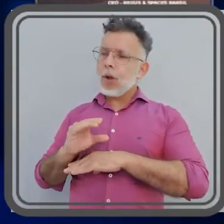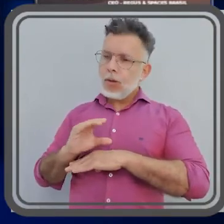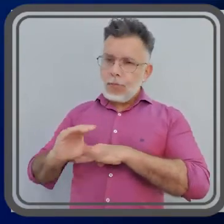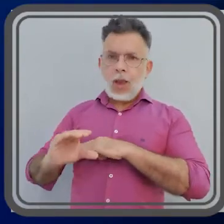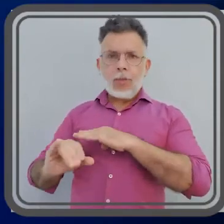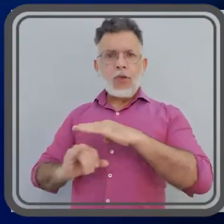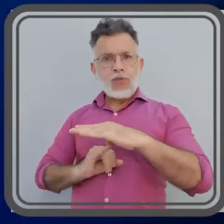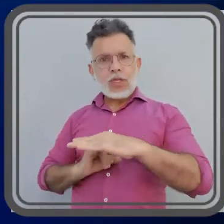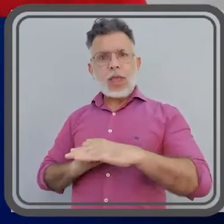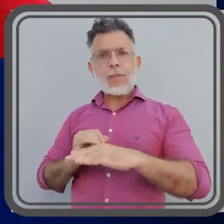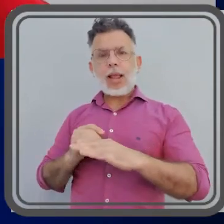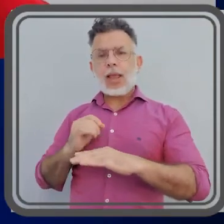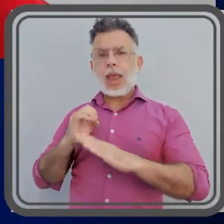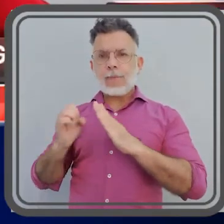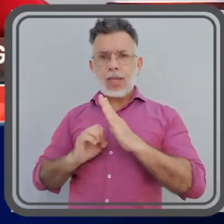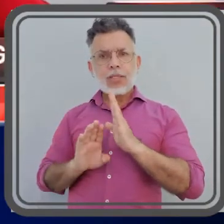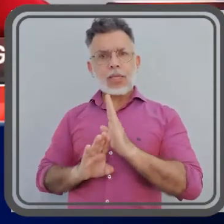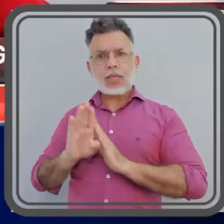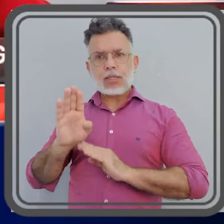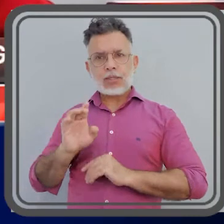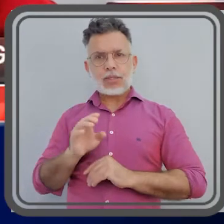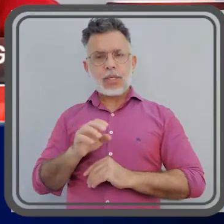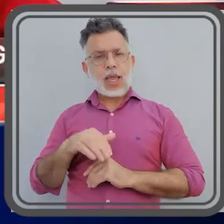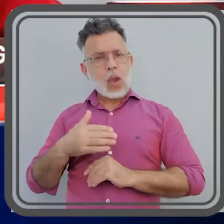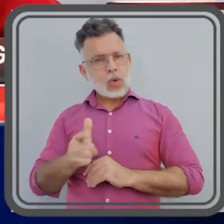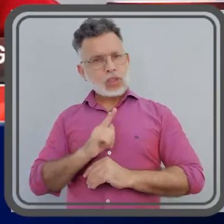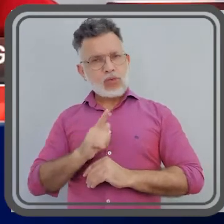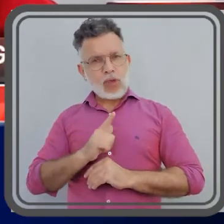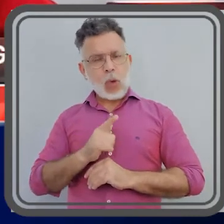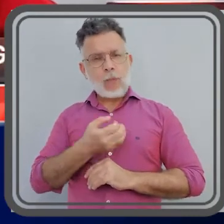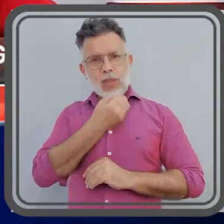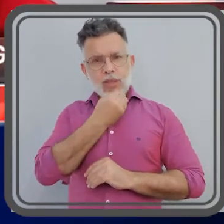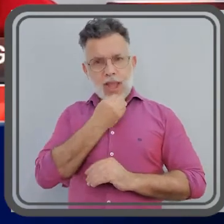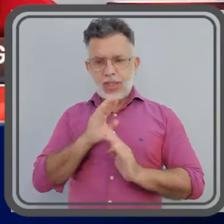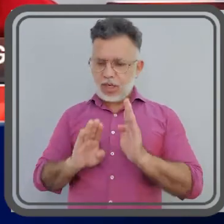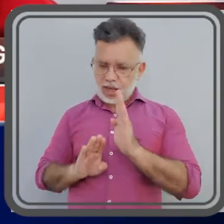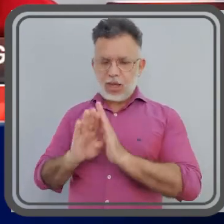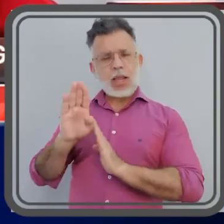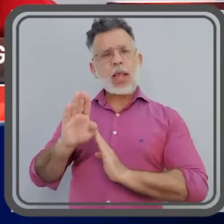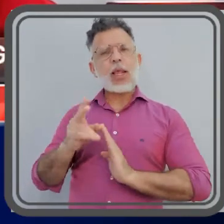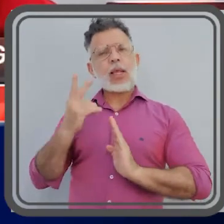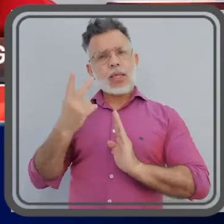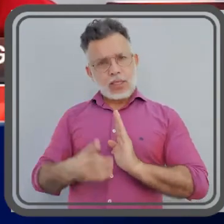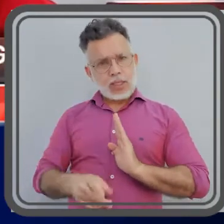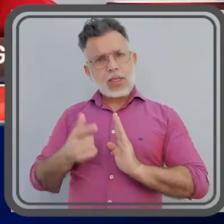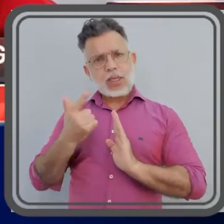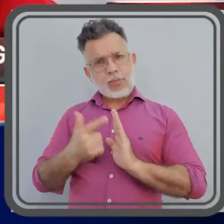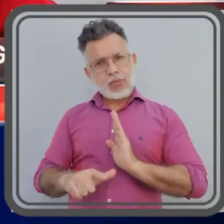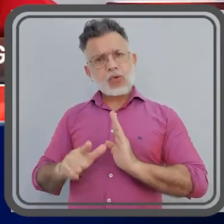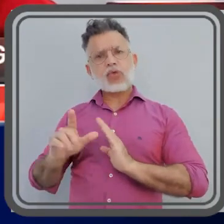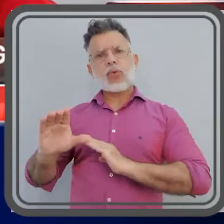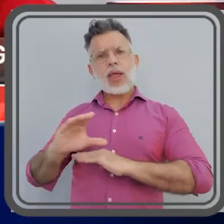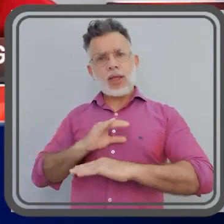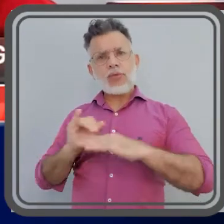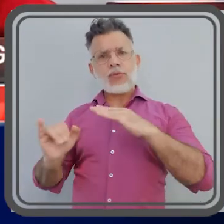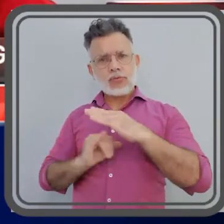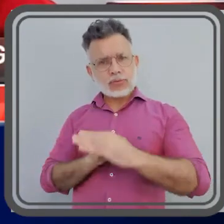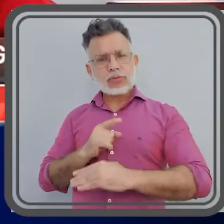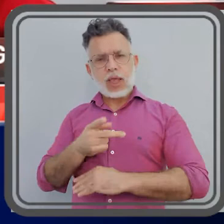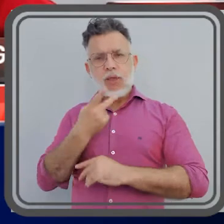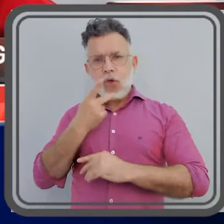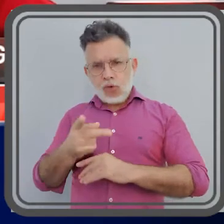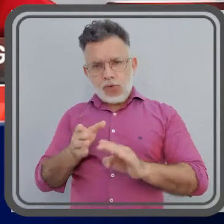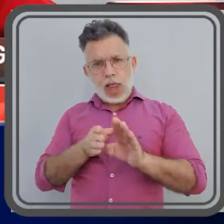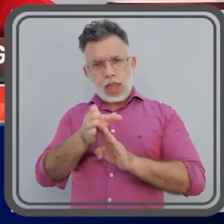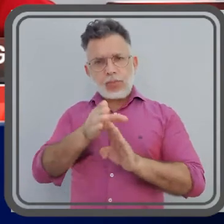ou menos isso. Enquanto tiver oportunidade de crescimento, a gente vai continuar reinvestindo. Acho que isso é uma coisa que eu também falo para as pessoas,